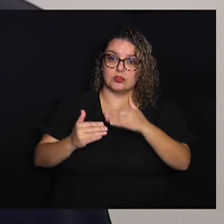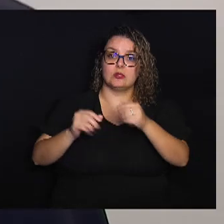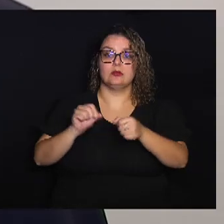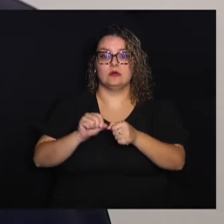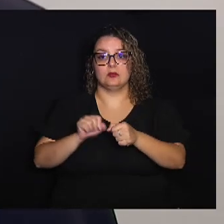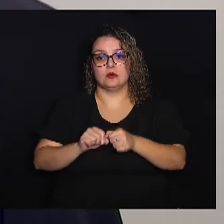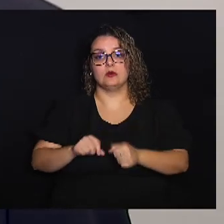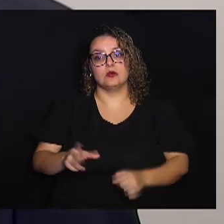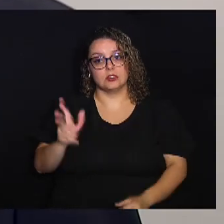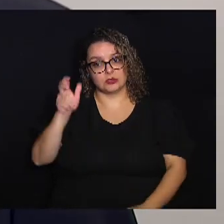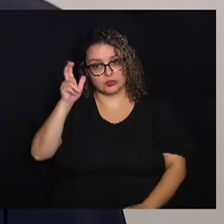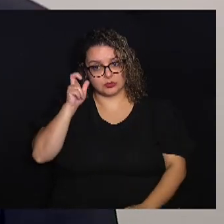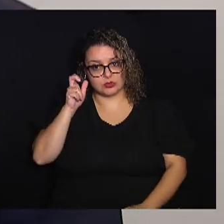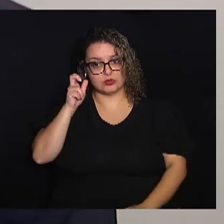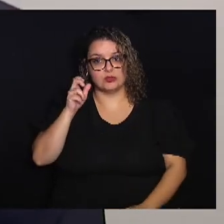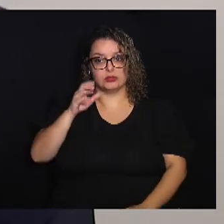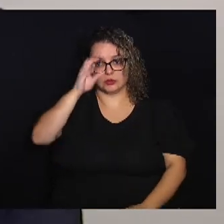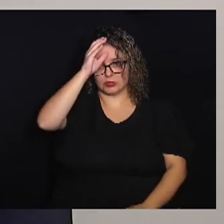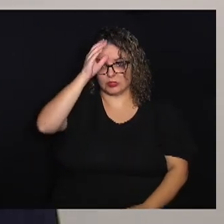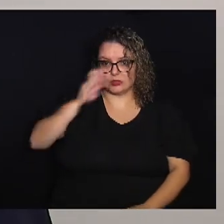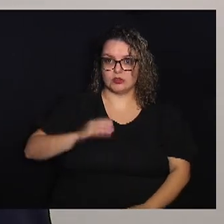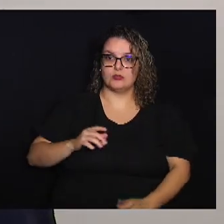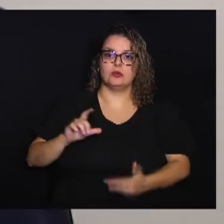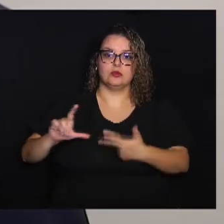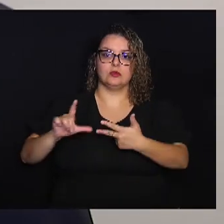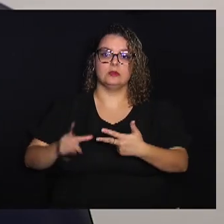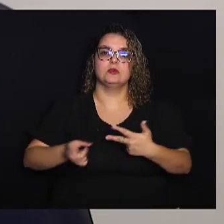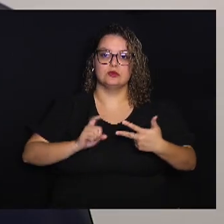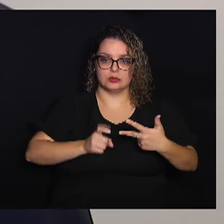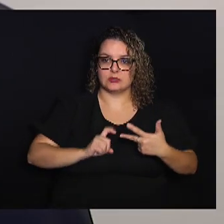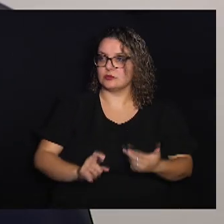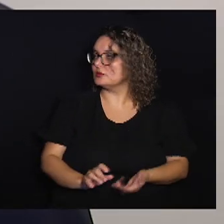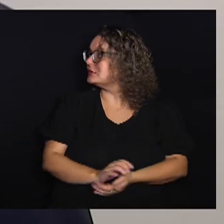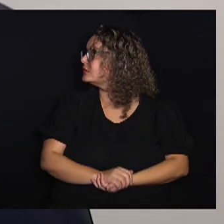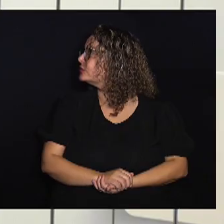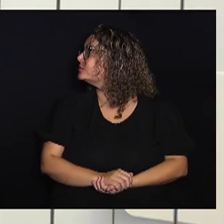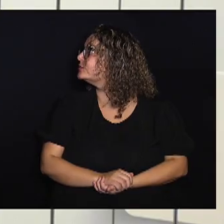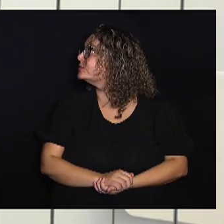essa escuta entre o cidadão, o legislativo e o executivo.